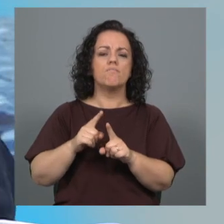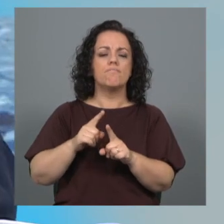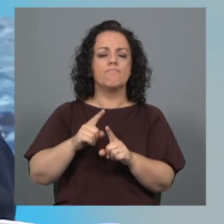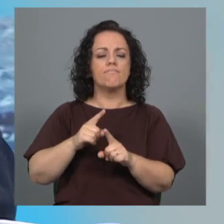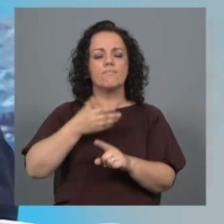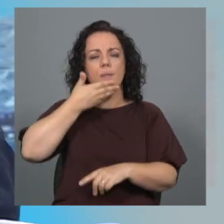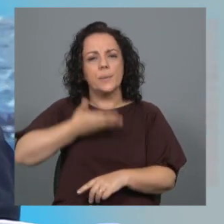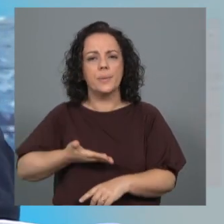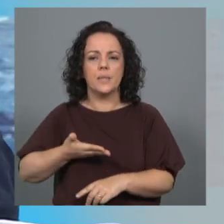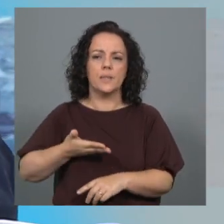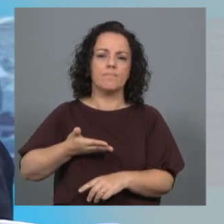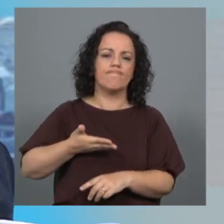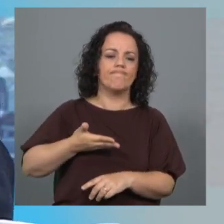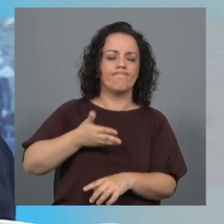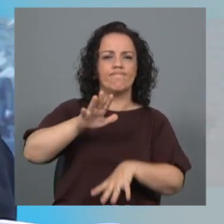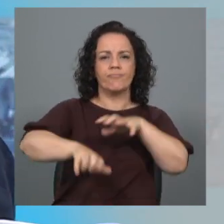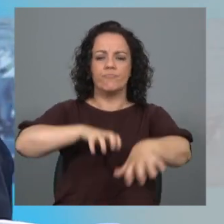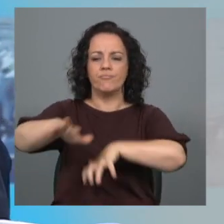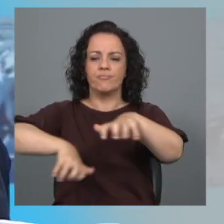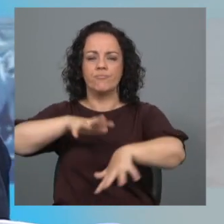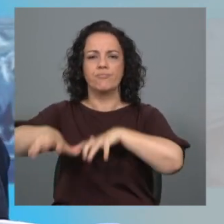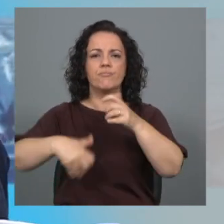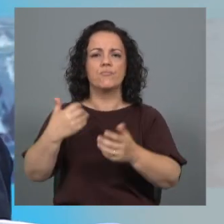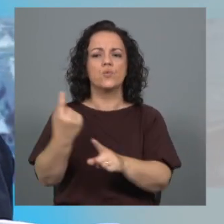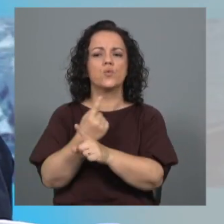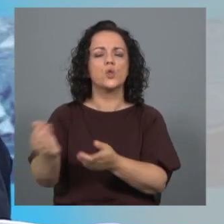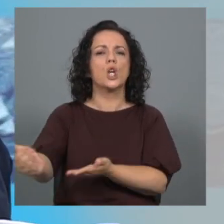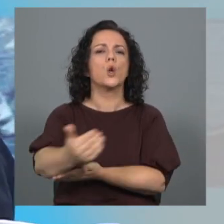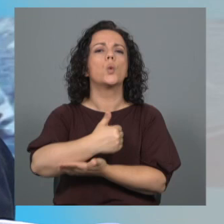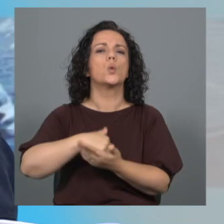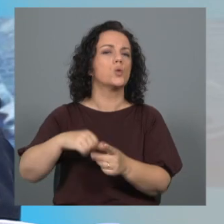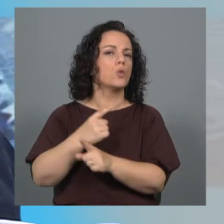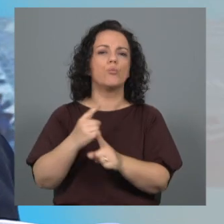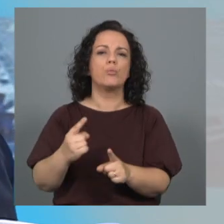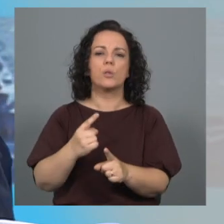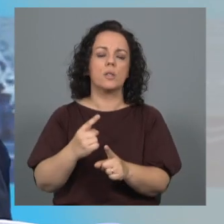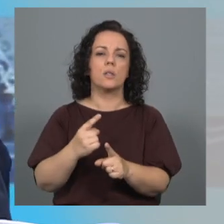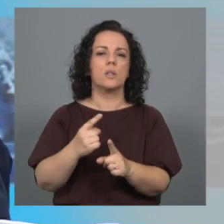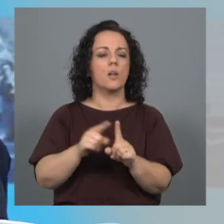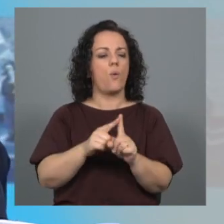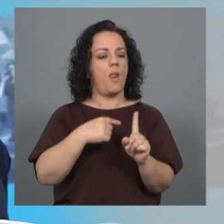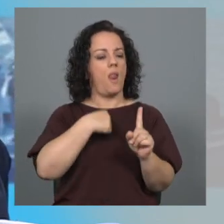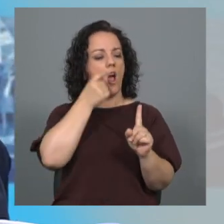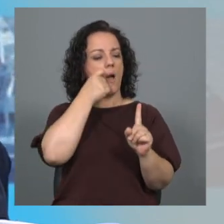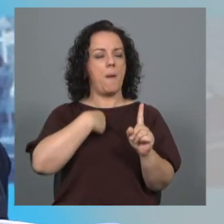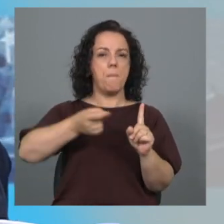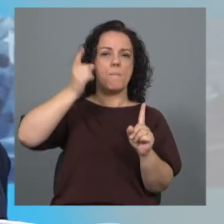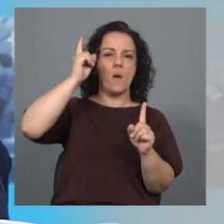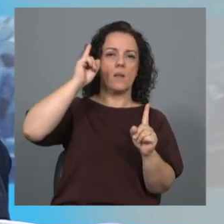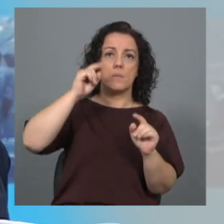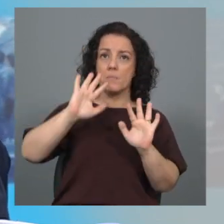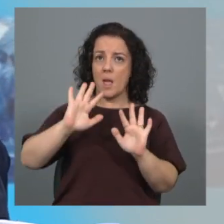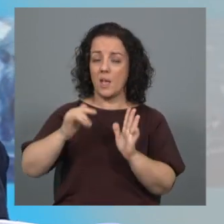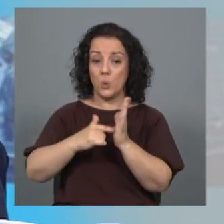e a própria exploração dos recursos a partir de uma ideia de poder que é dada ao homem de mandar sobre a criação. Mas os próprios textos